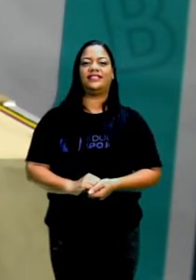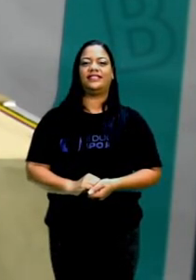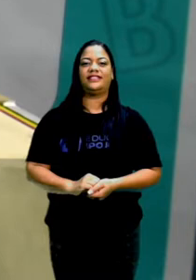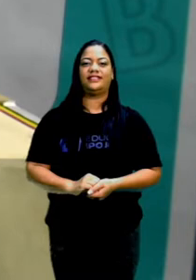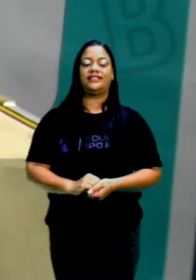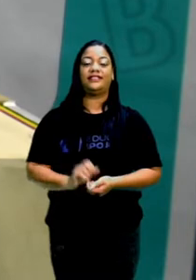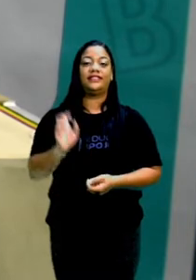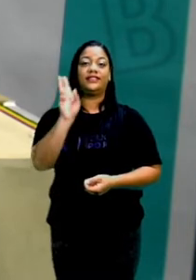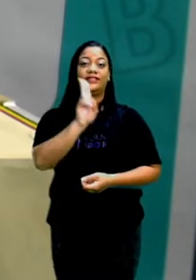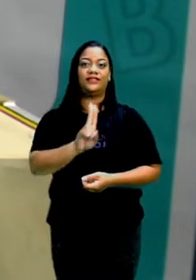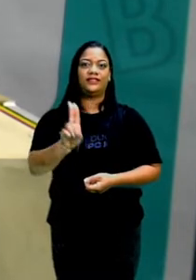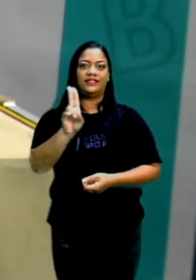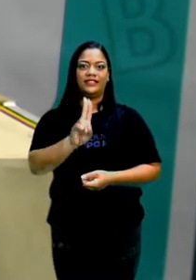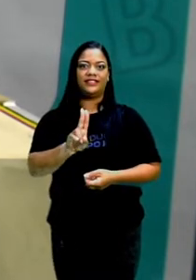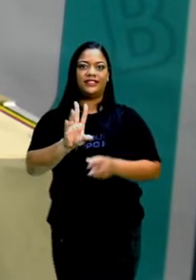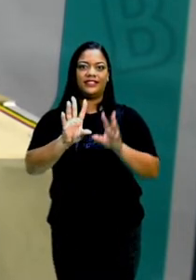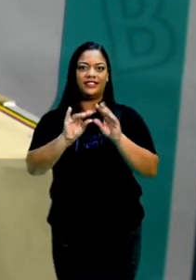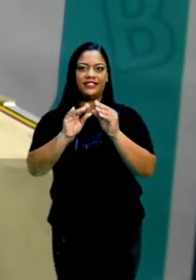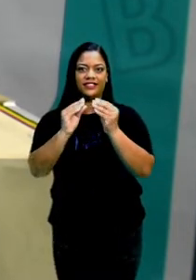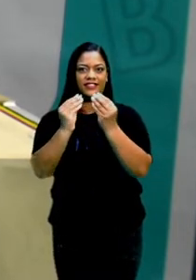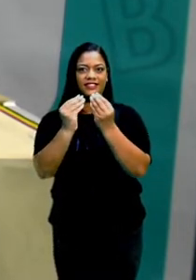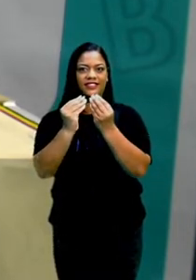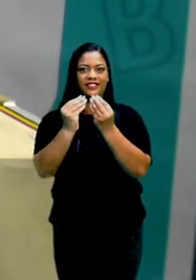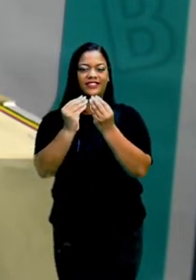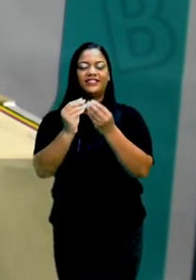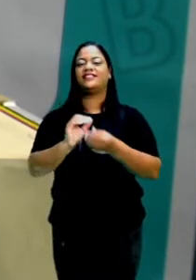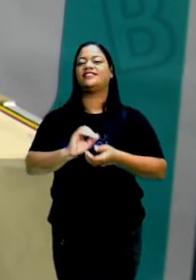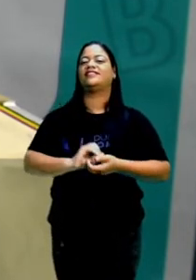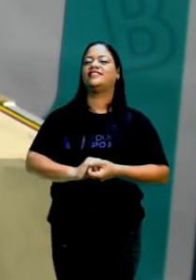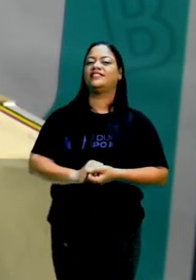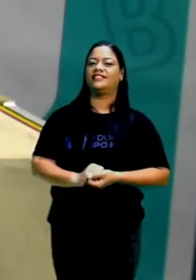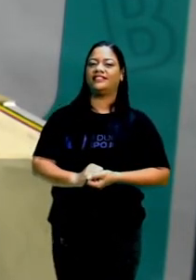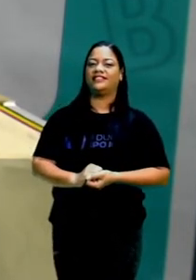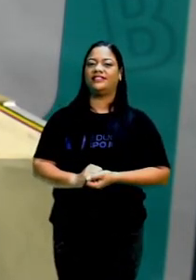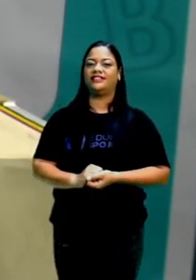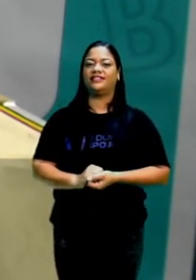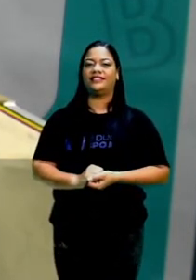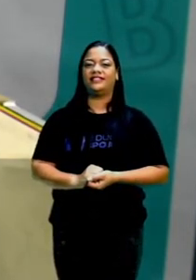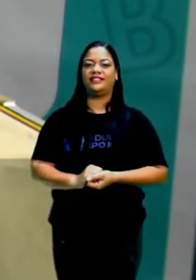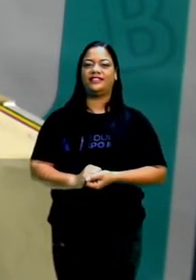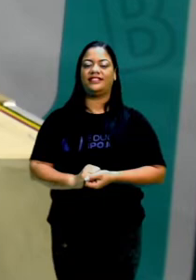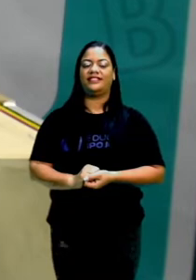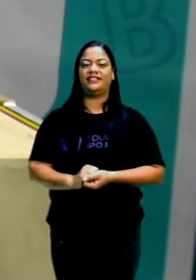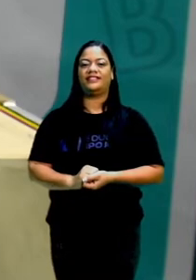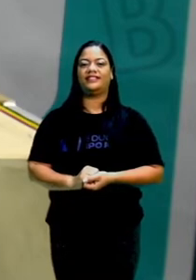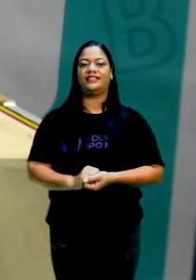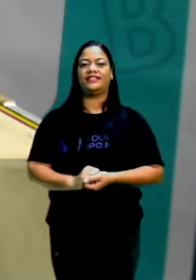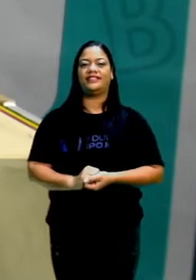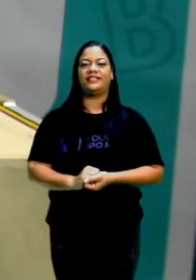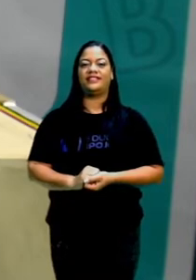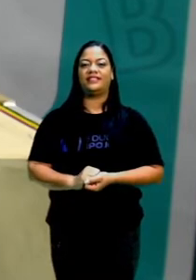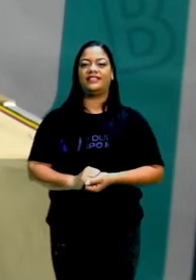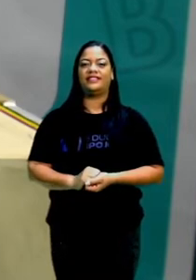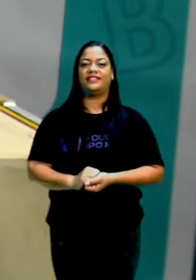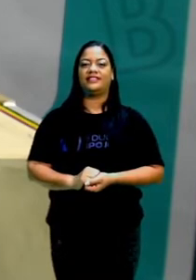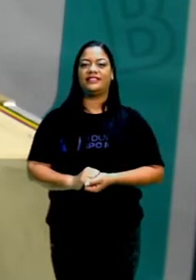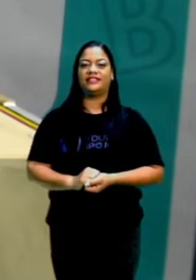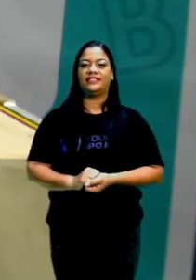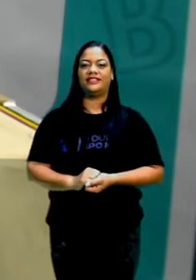vai usar algodão, certo? Para nossa gotinha ficar